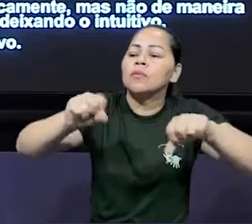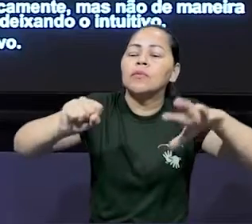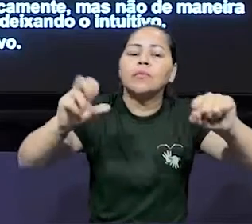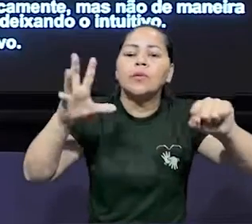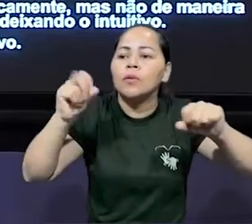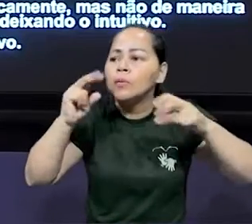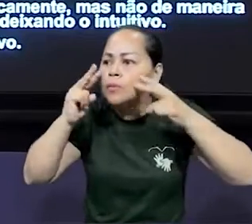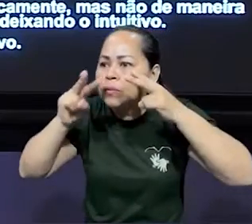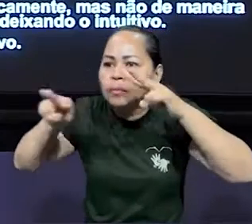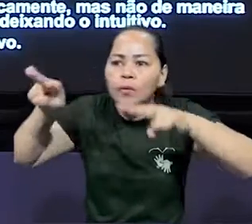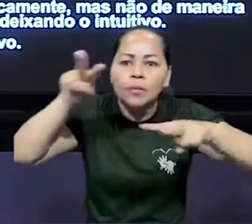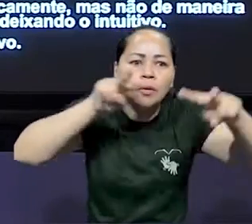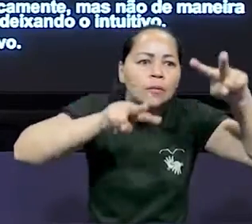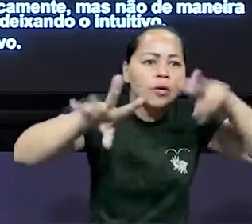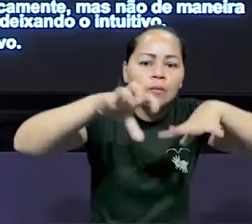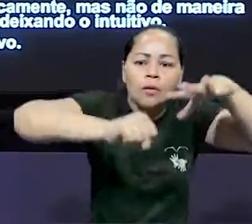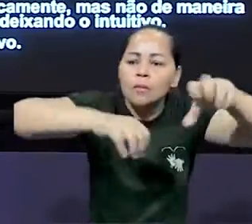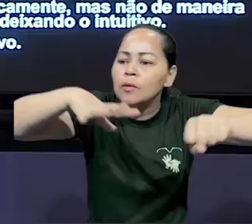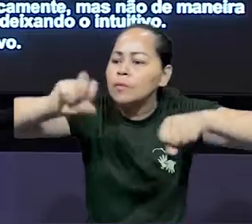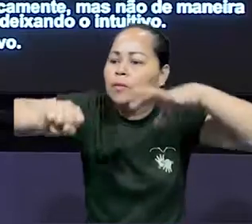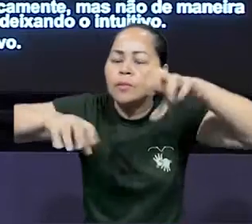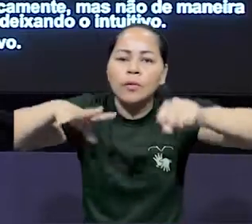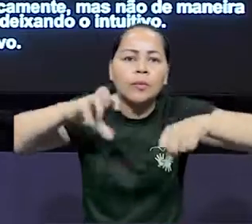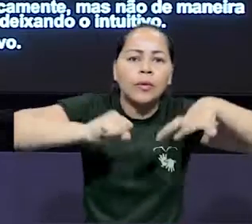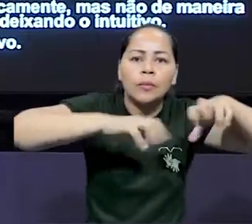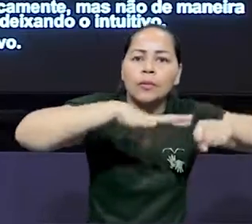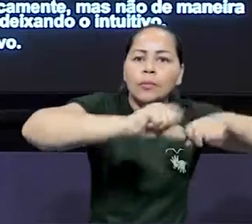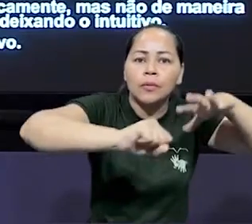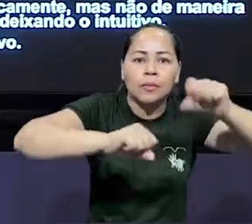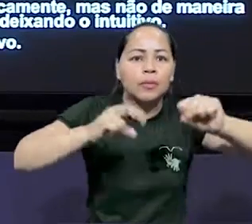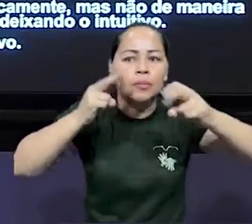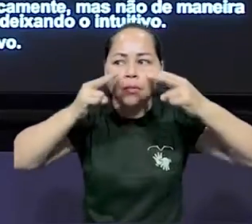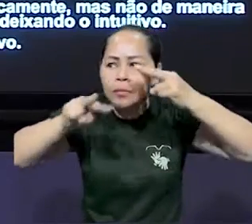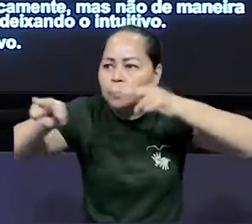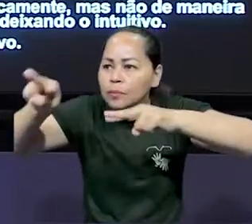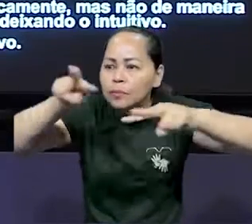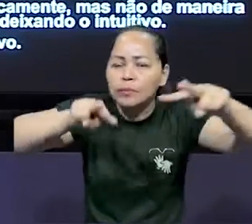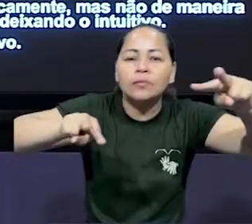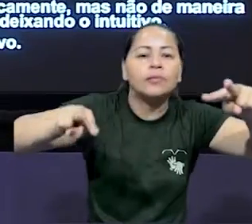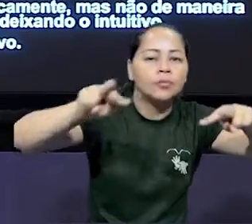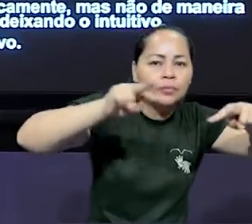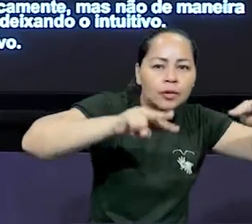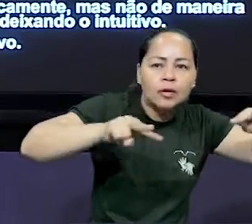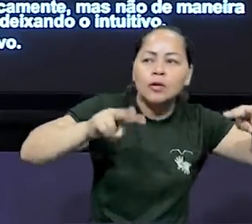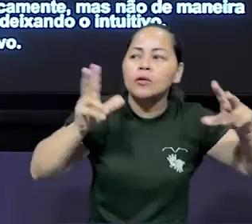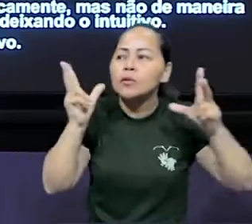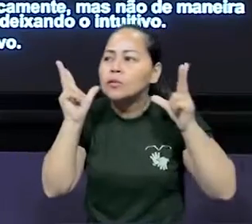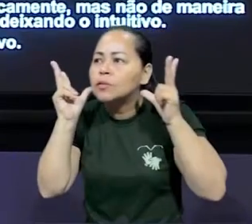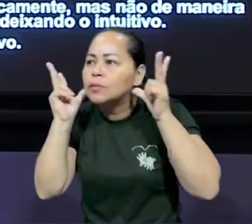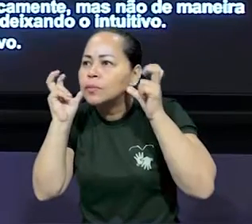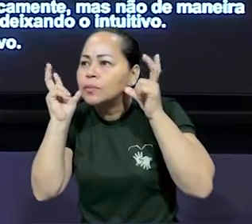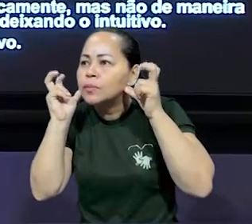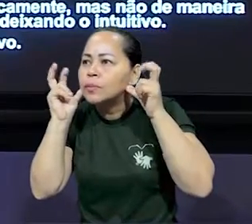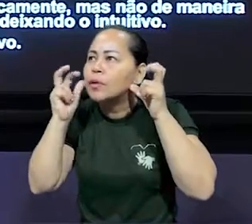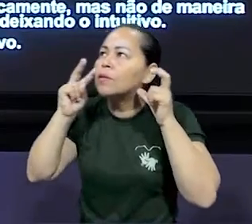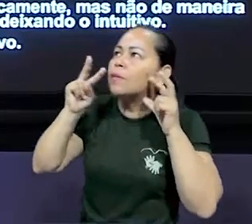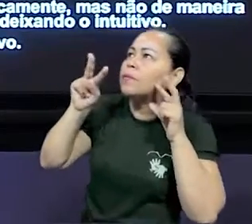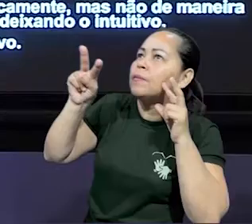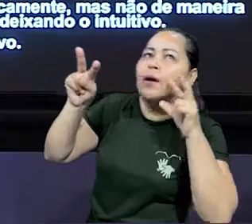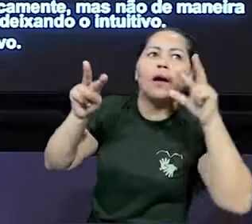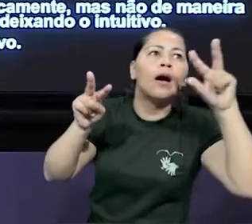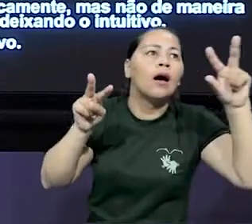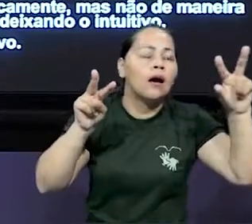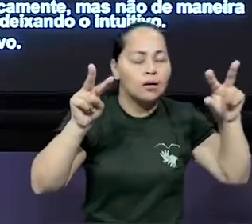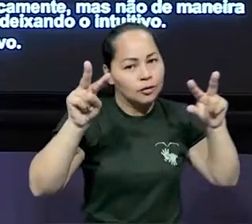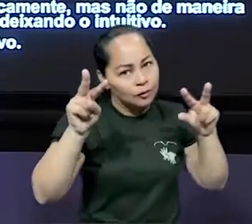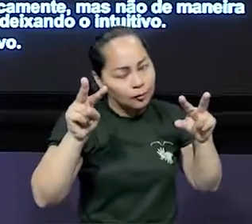sensório, quer dizer, de contato com a realidade, com os experimentos as experiências que o meio